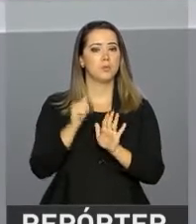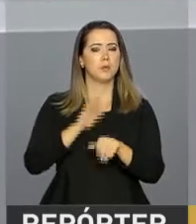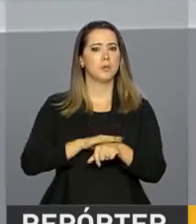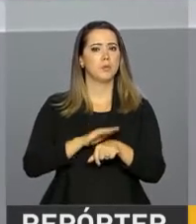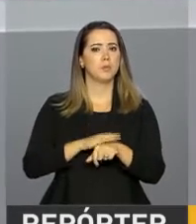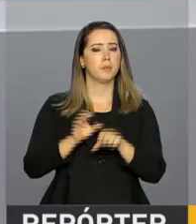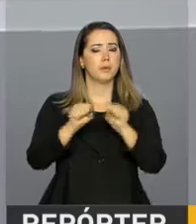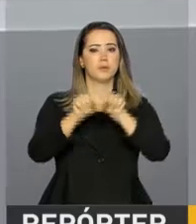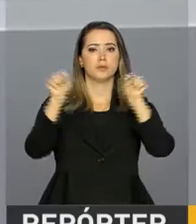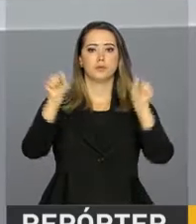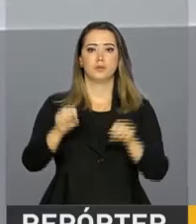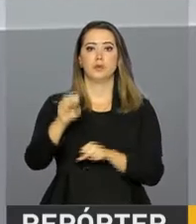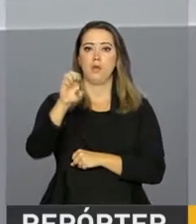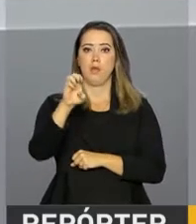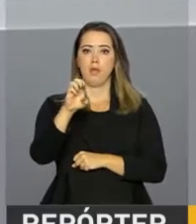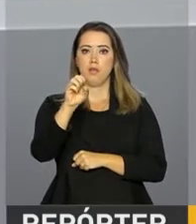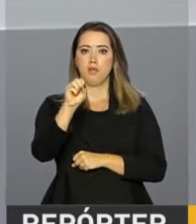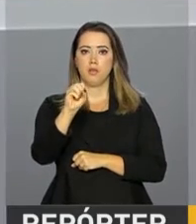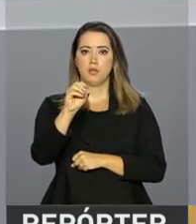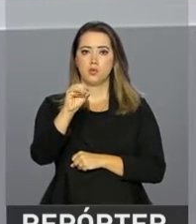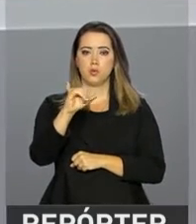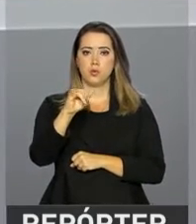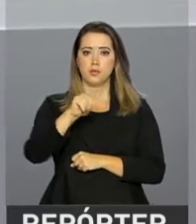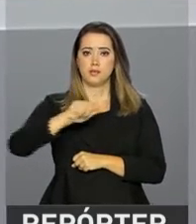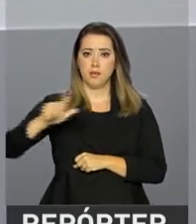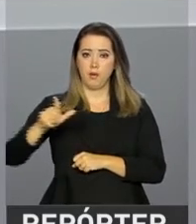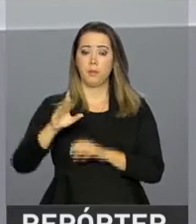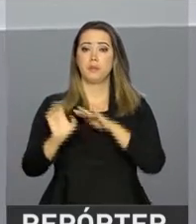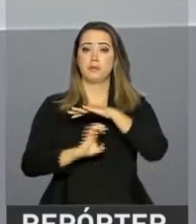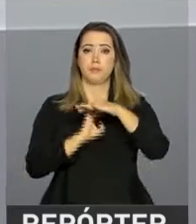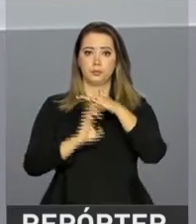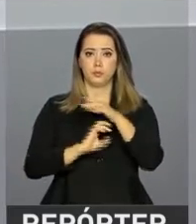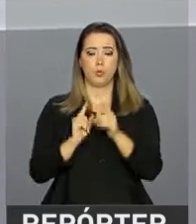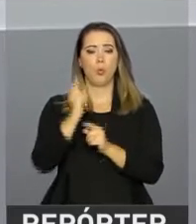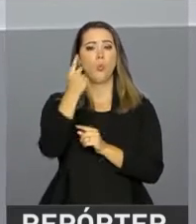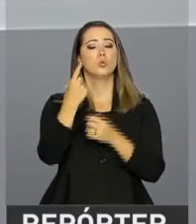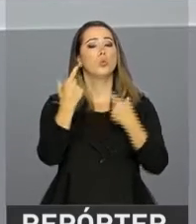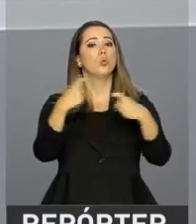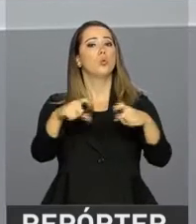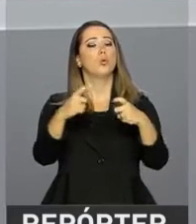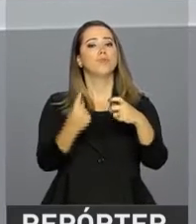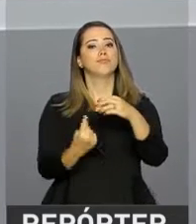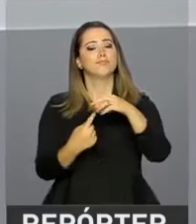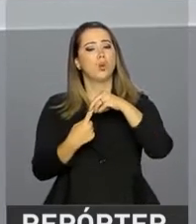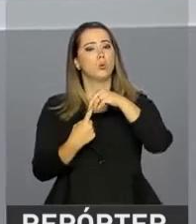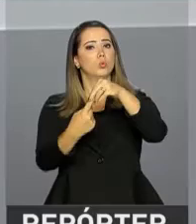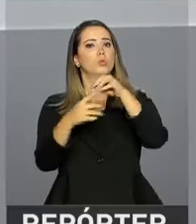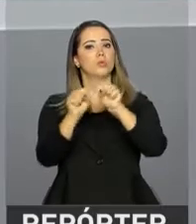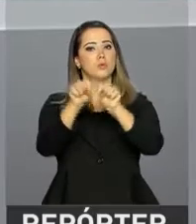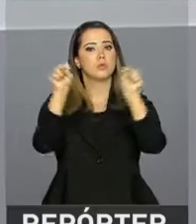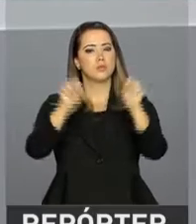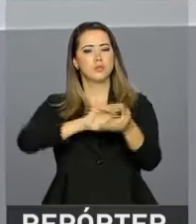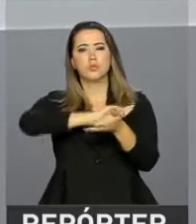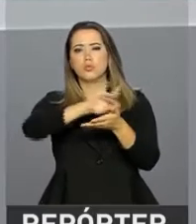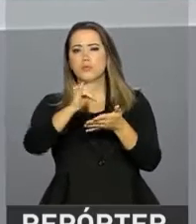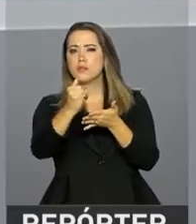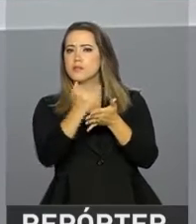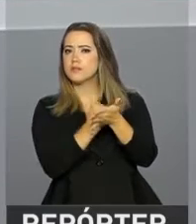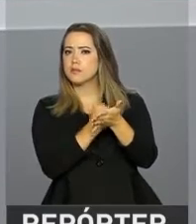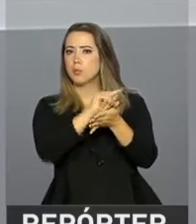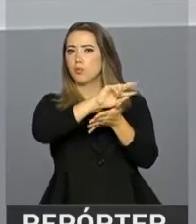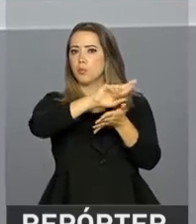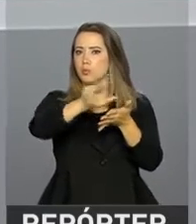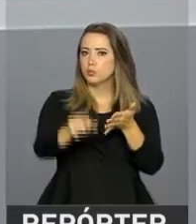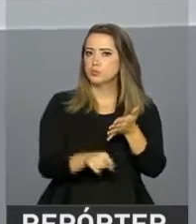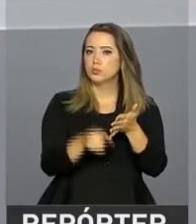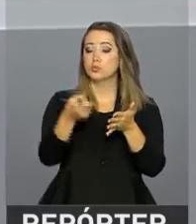implantação do e social para as empresas o sistema reúne em uma mesma plataforma informações tributárias fiscais número de funcionários